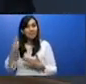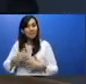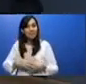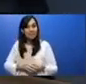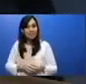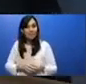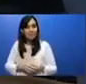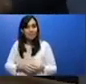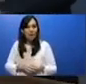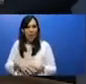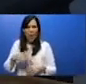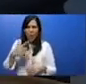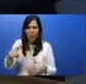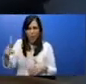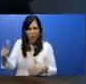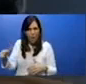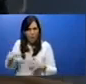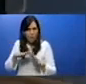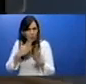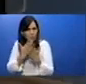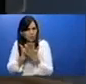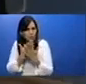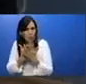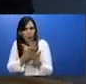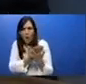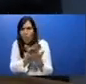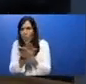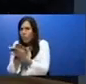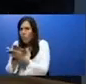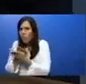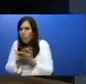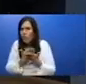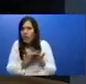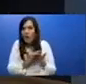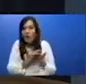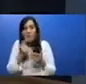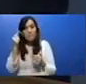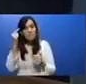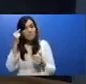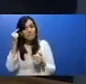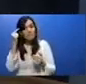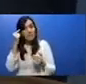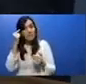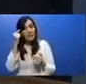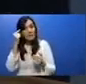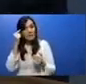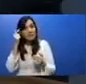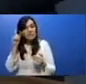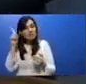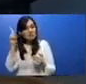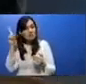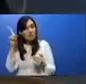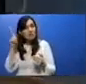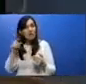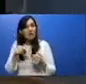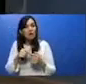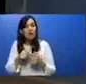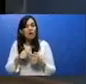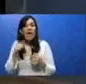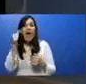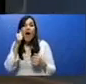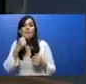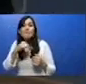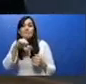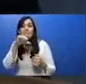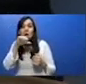Já outros estudiosos pensam que o assunto aqui da pintura, né, seria a mãe